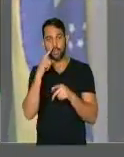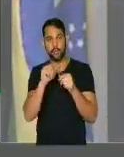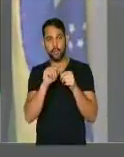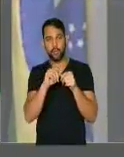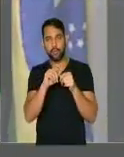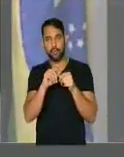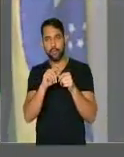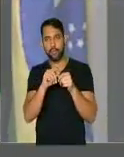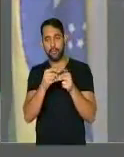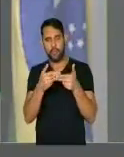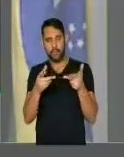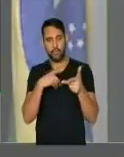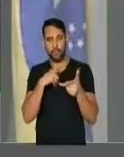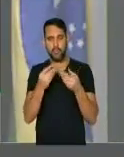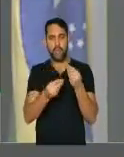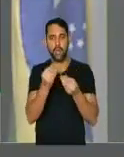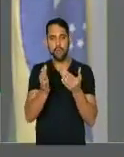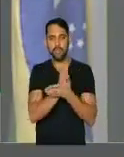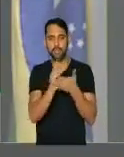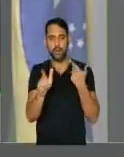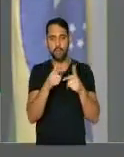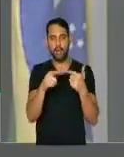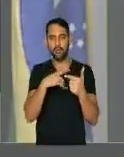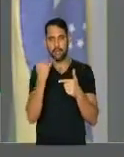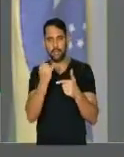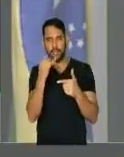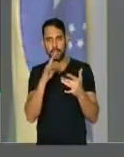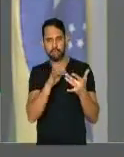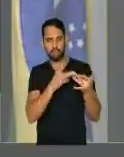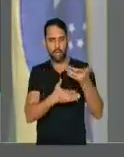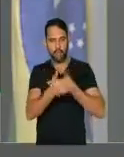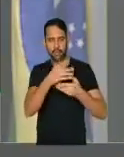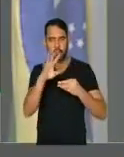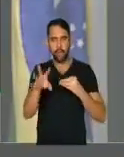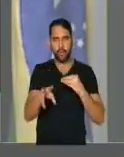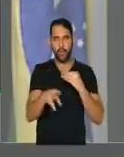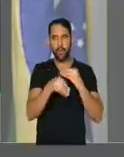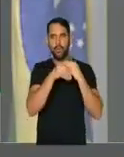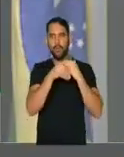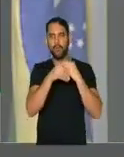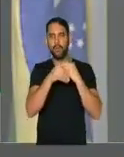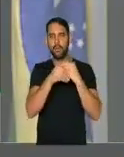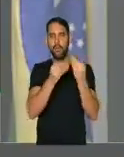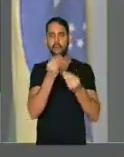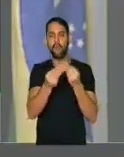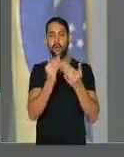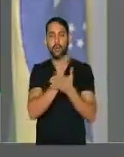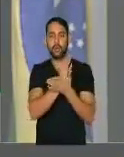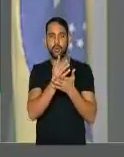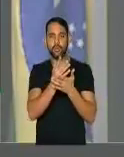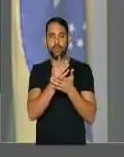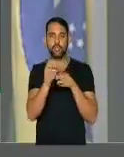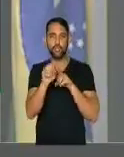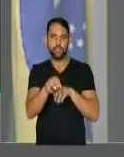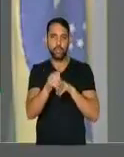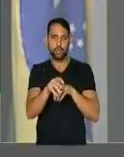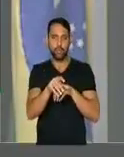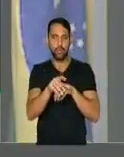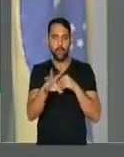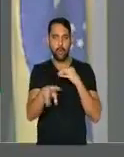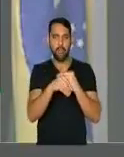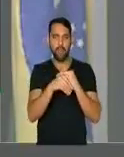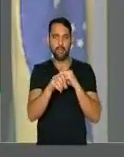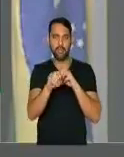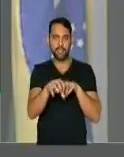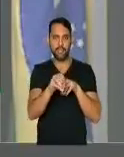uma plataforma bem interessante, interativa e que complementa, né, o modelo tradicional de ensino. Então